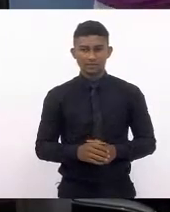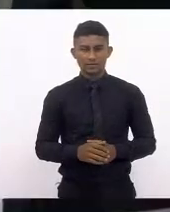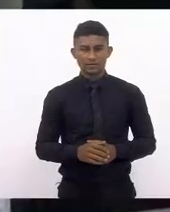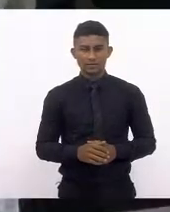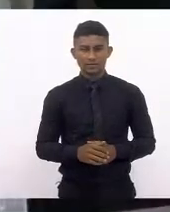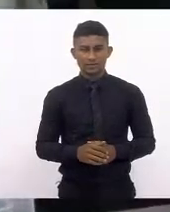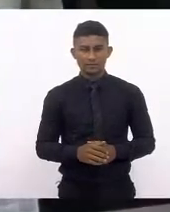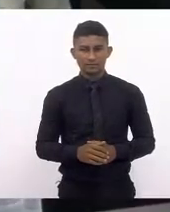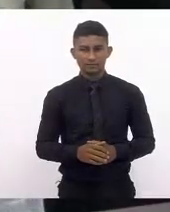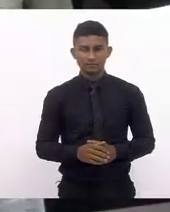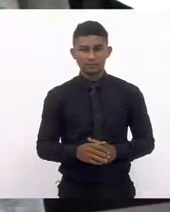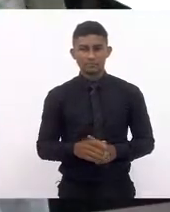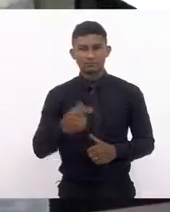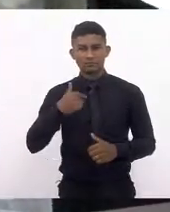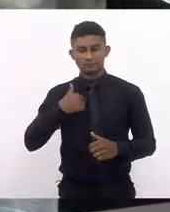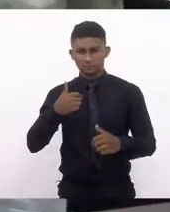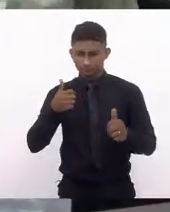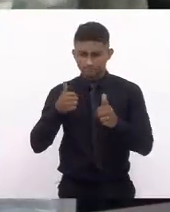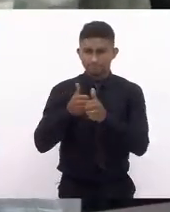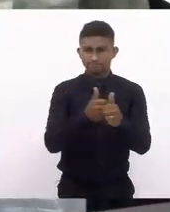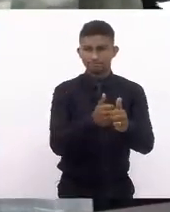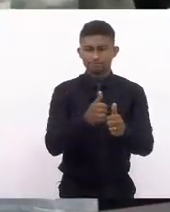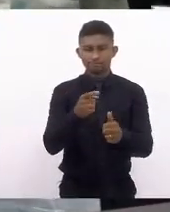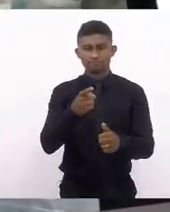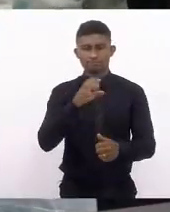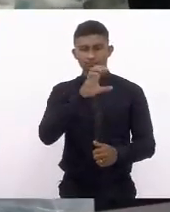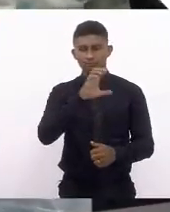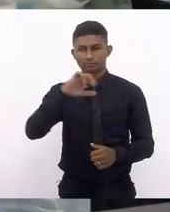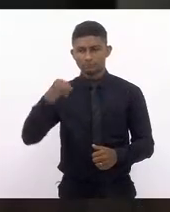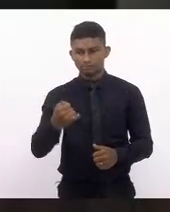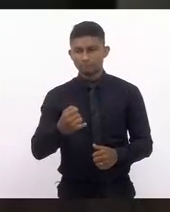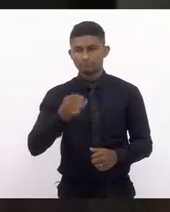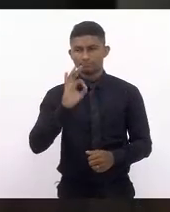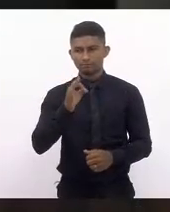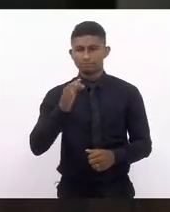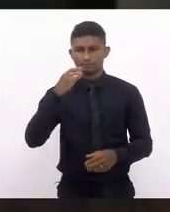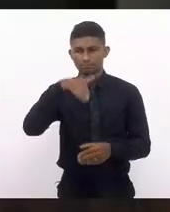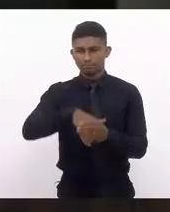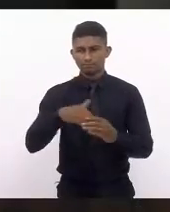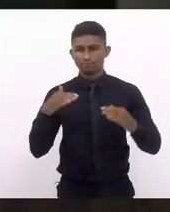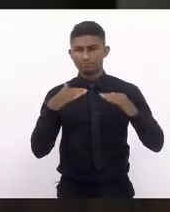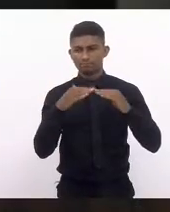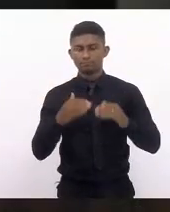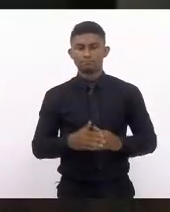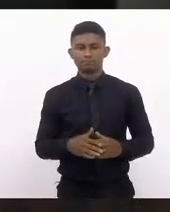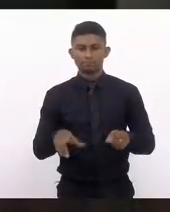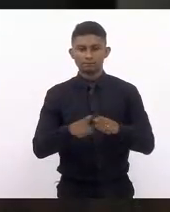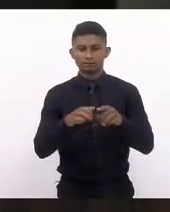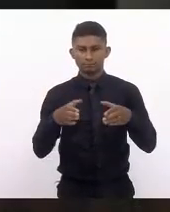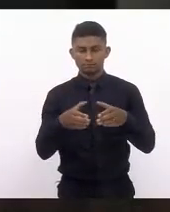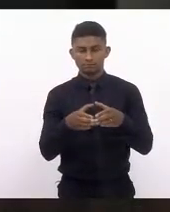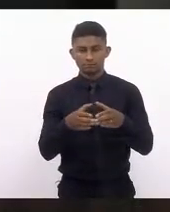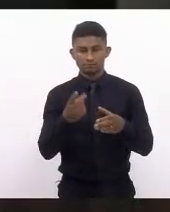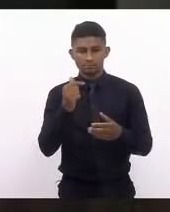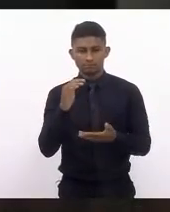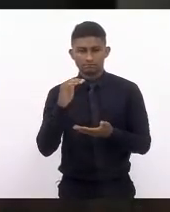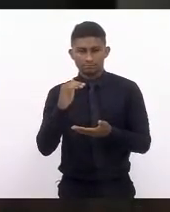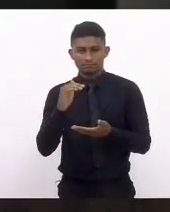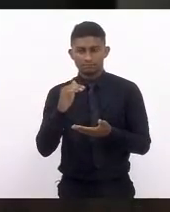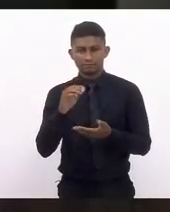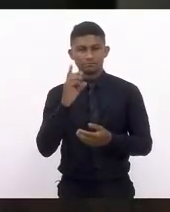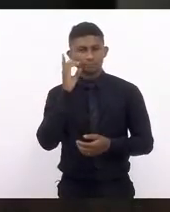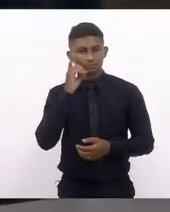o presidente eu acompanho o parecer da ccj pela comissão de orçamento Deputado Márcio